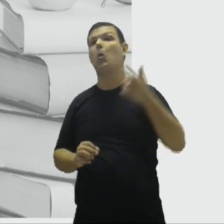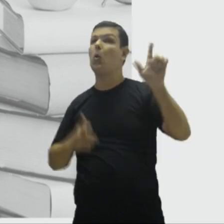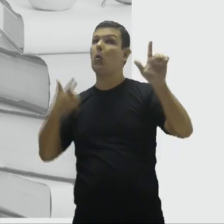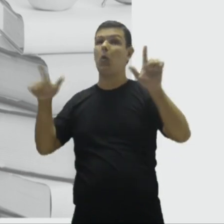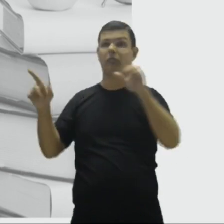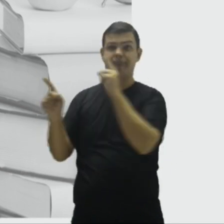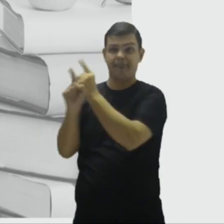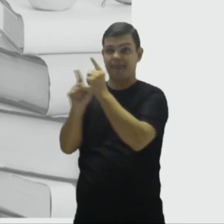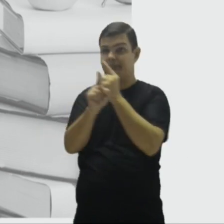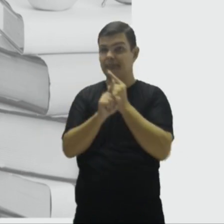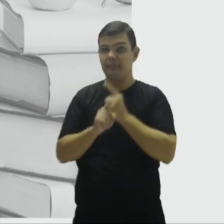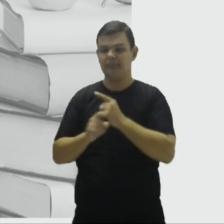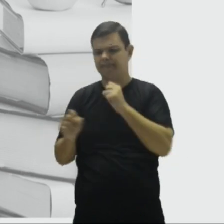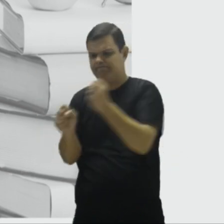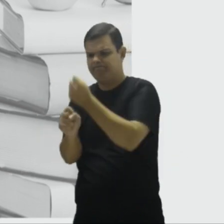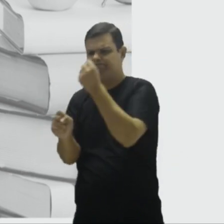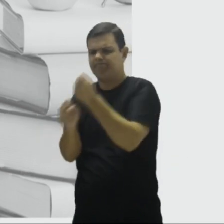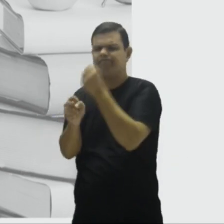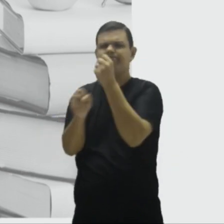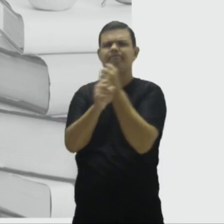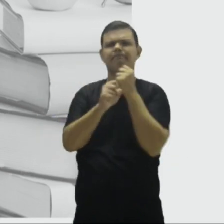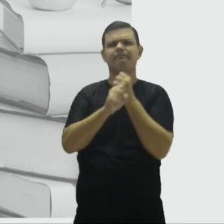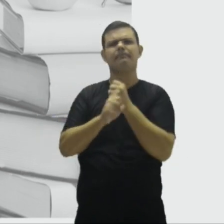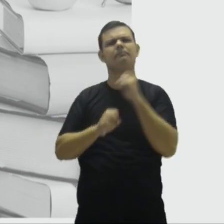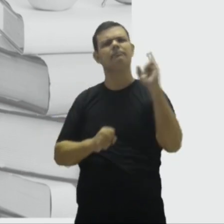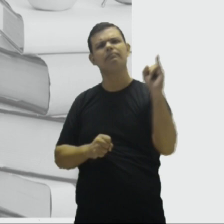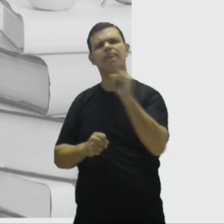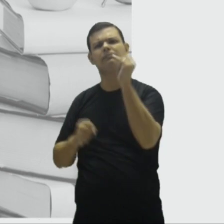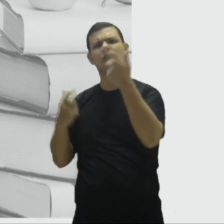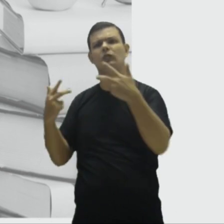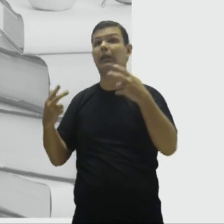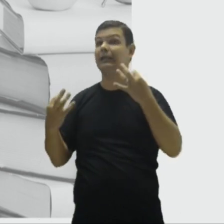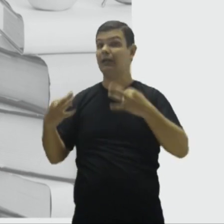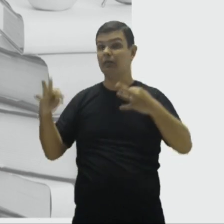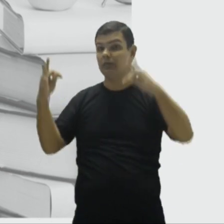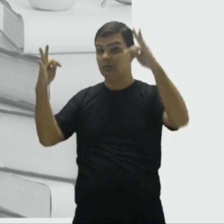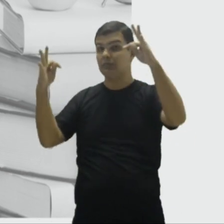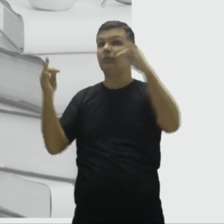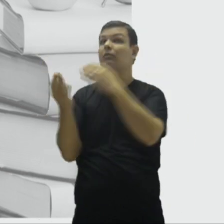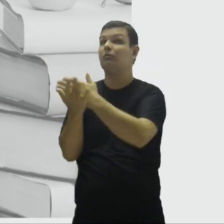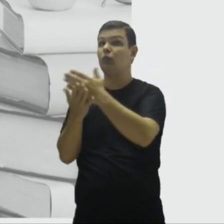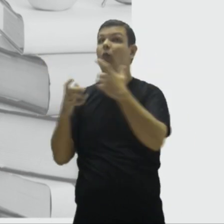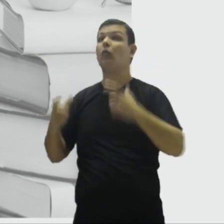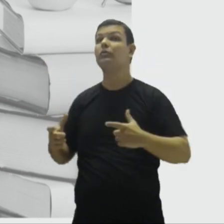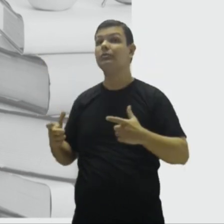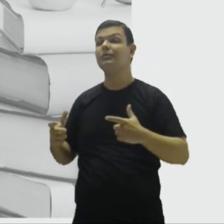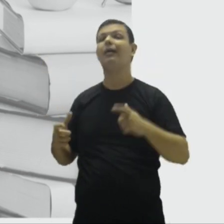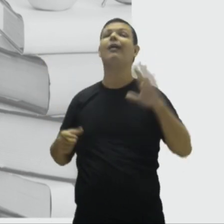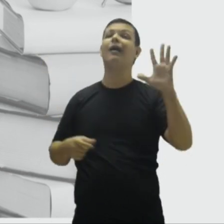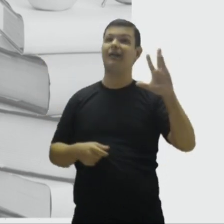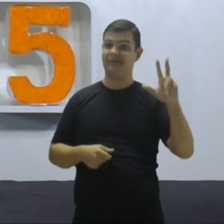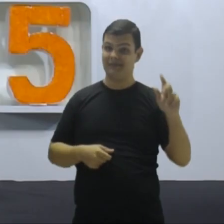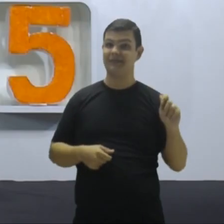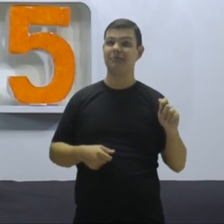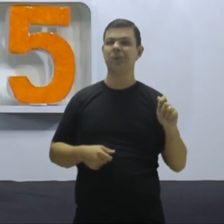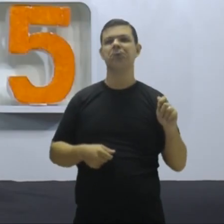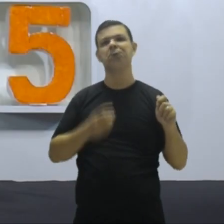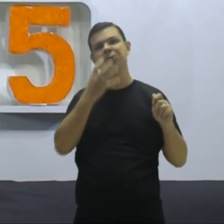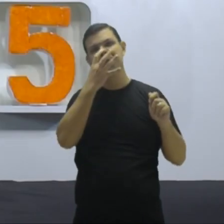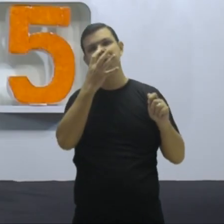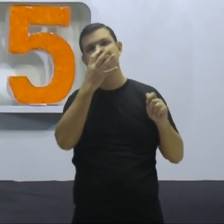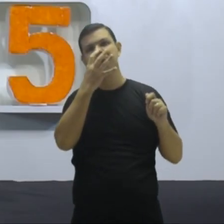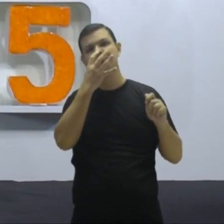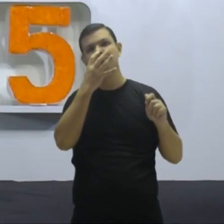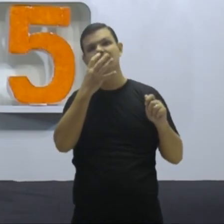e construções, coisas muito importantes para a tecnologia hoje, surgiram na África. Poxa, professor, que interessante.